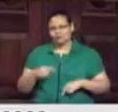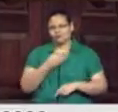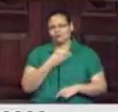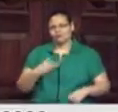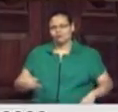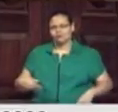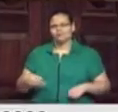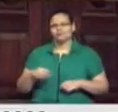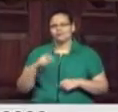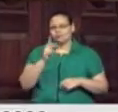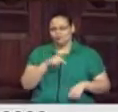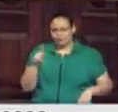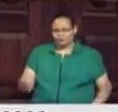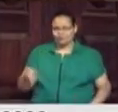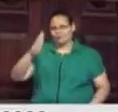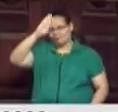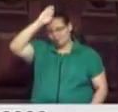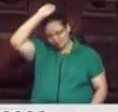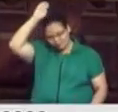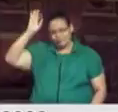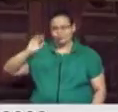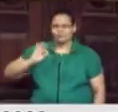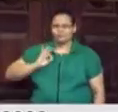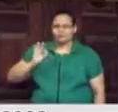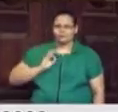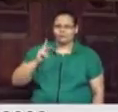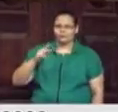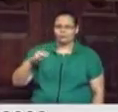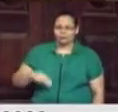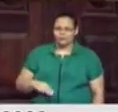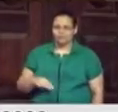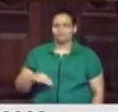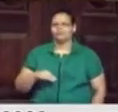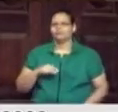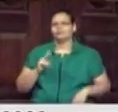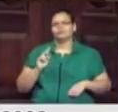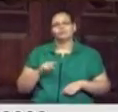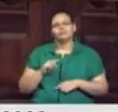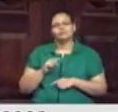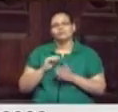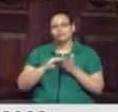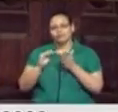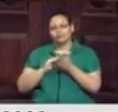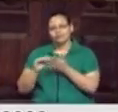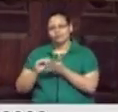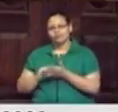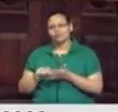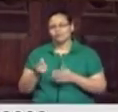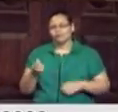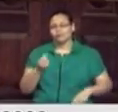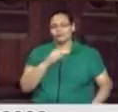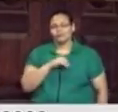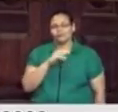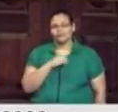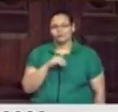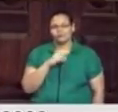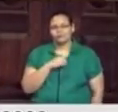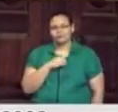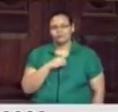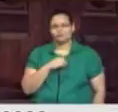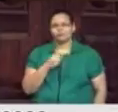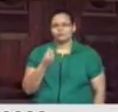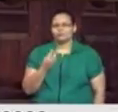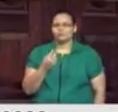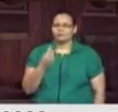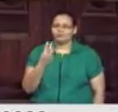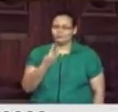professora, bombeiro, policial militar, agentes de serviços gerais, agentes de escritório, que recebem nessa faixa de R$ 3, 4,